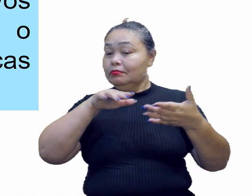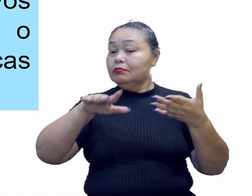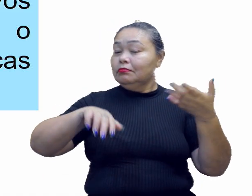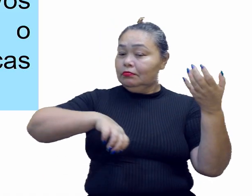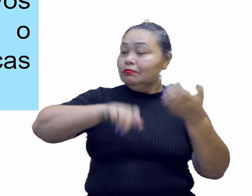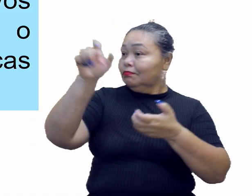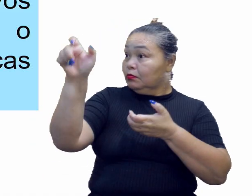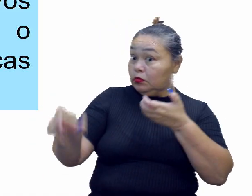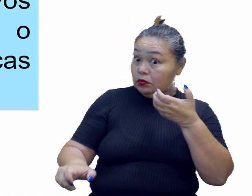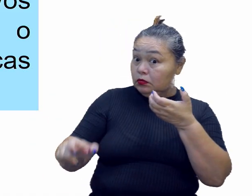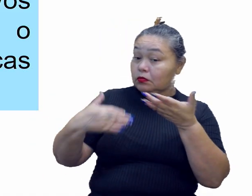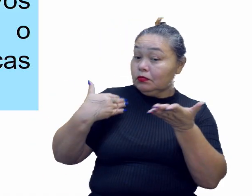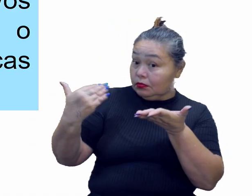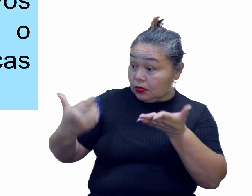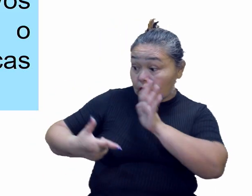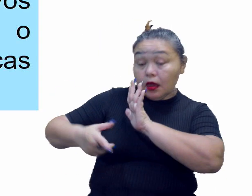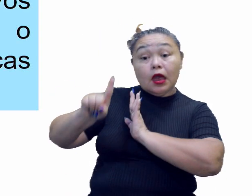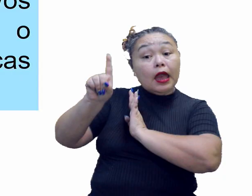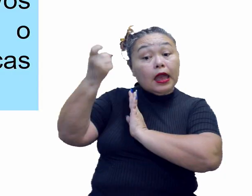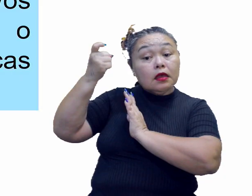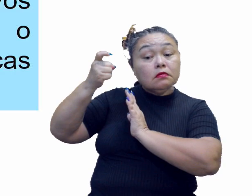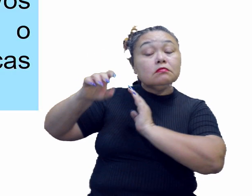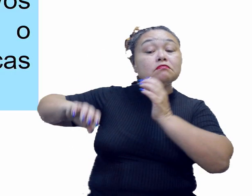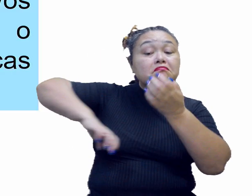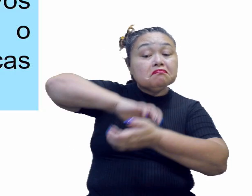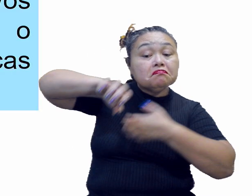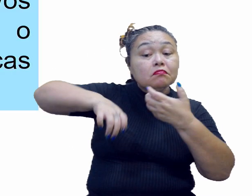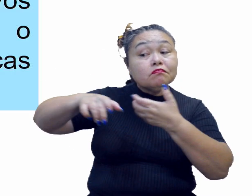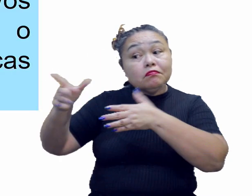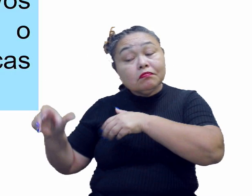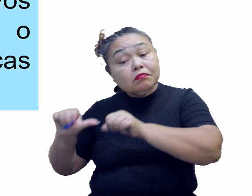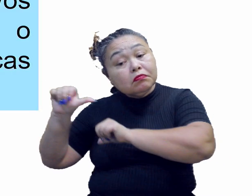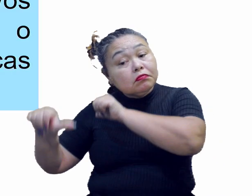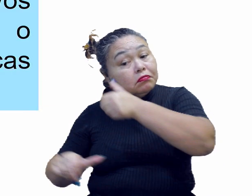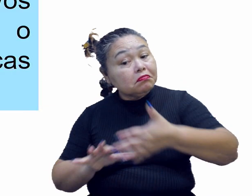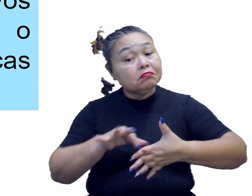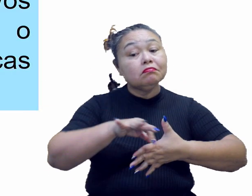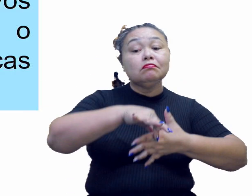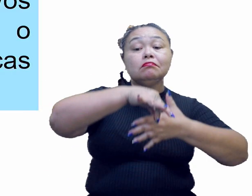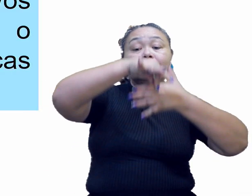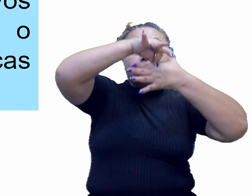revolucionários, vão se tornar o líder desse país.